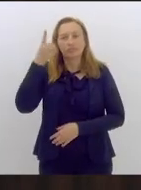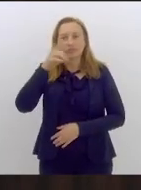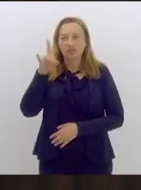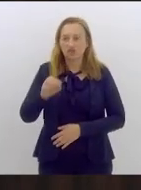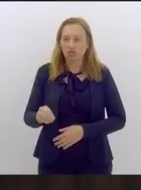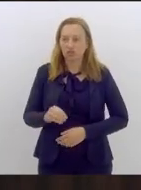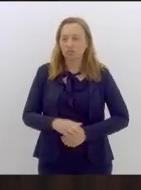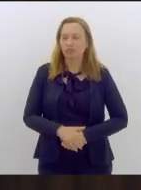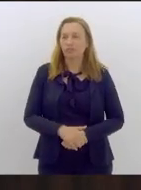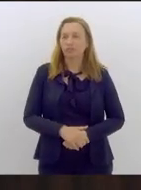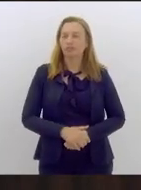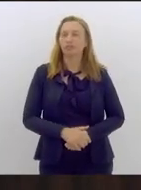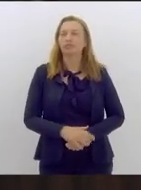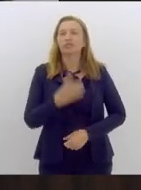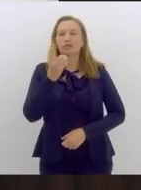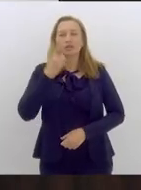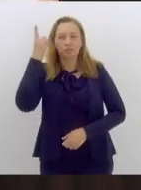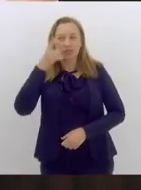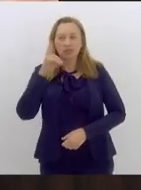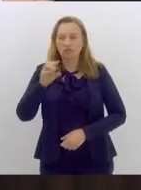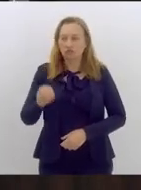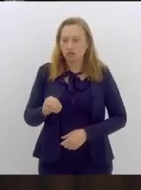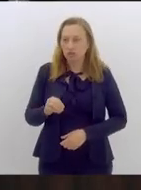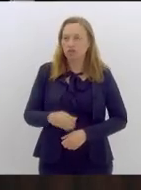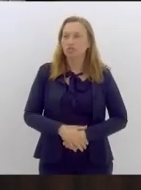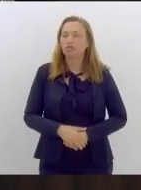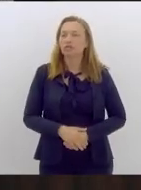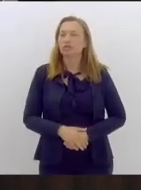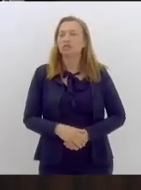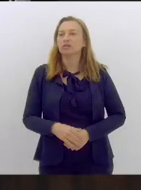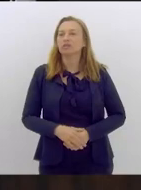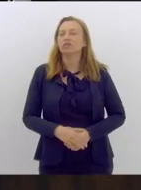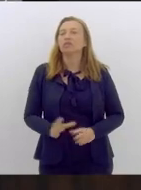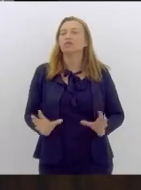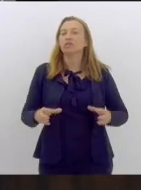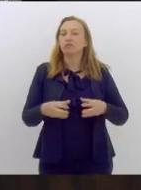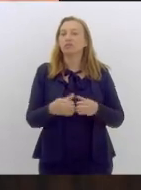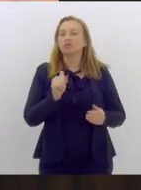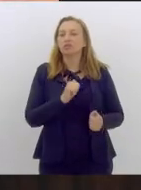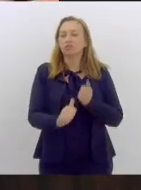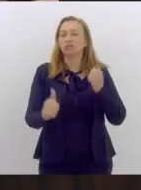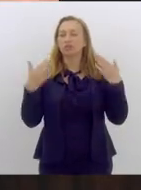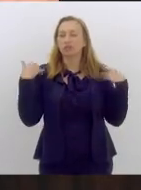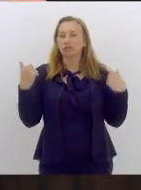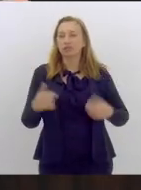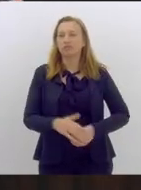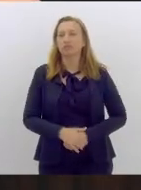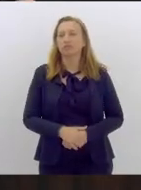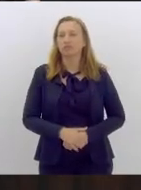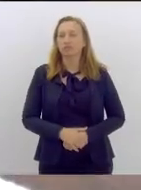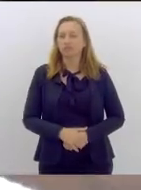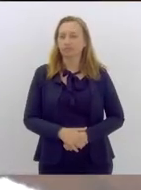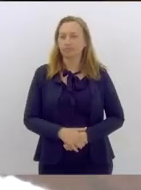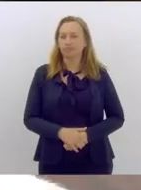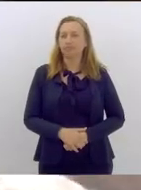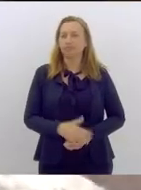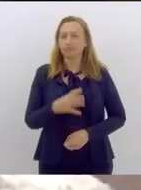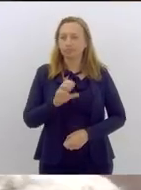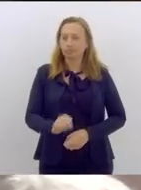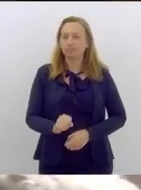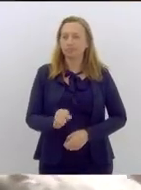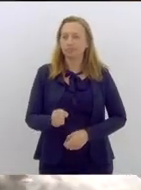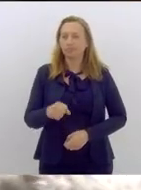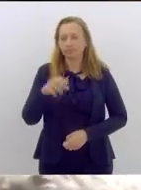Dino. Deputado Marcelo Dino, para emitir parecer pela Comissão de Esporte e Lazer. Parecer favorável,